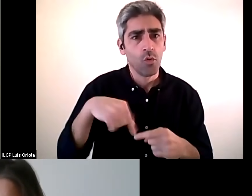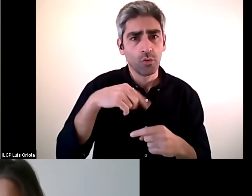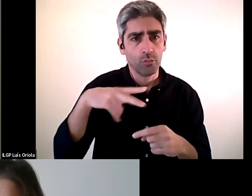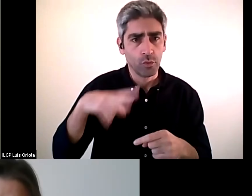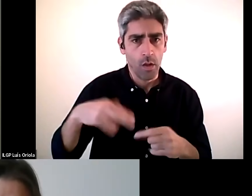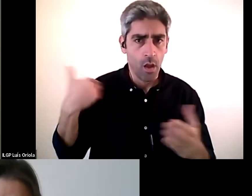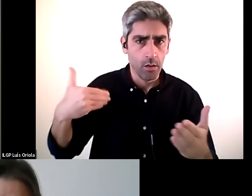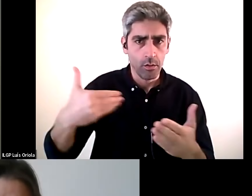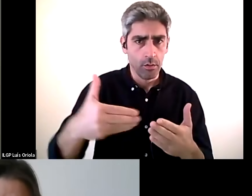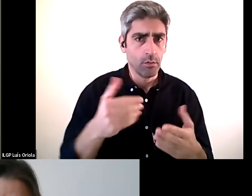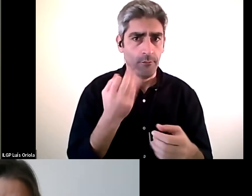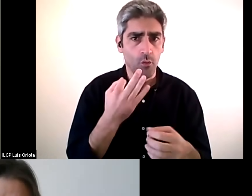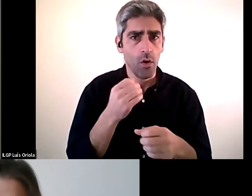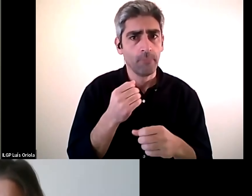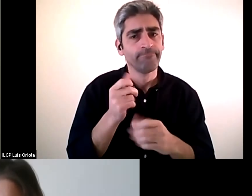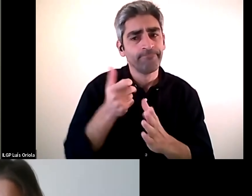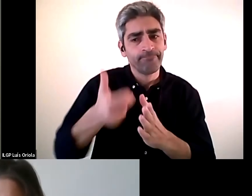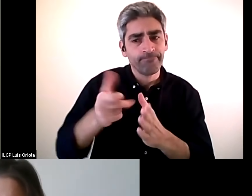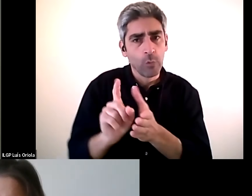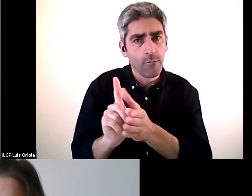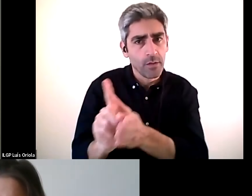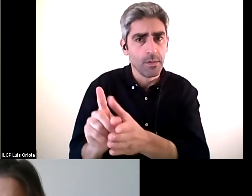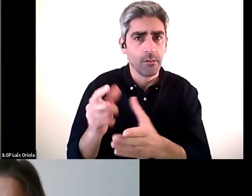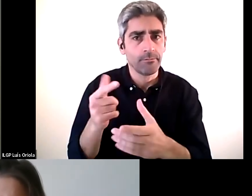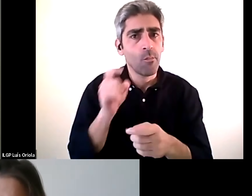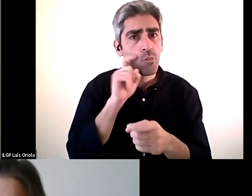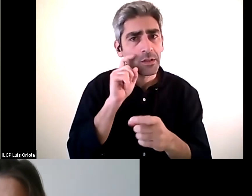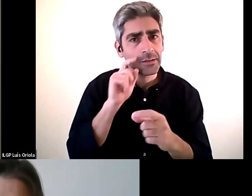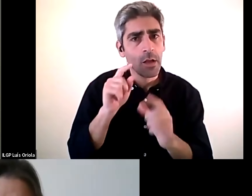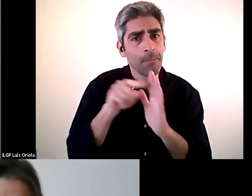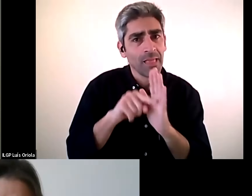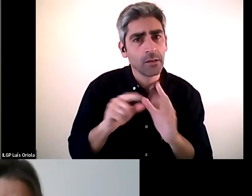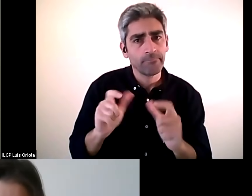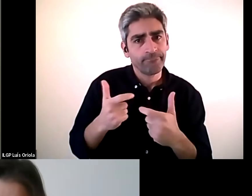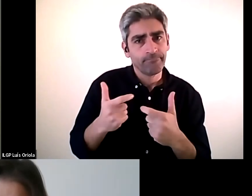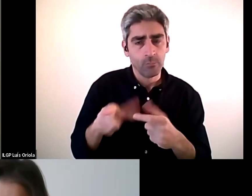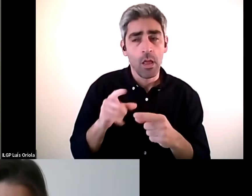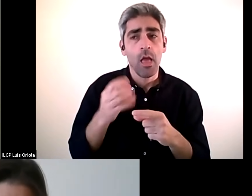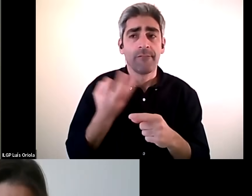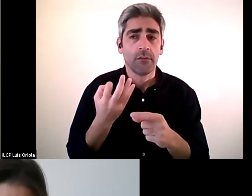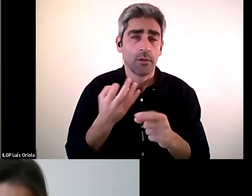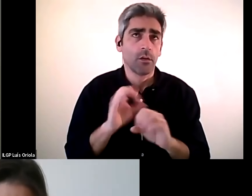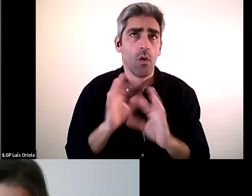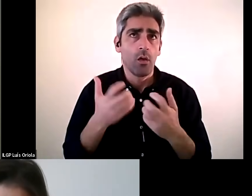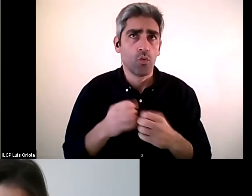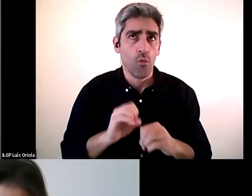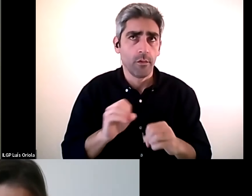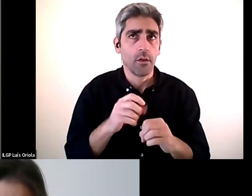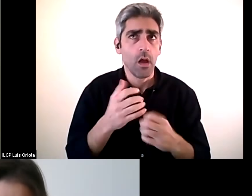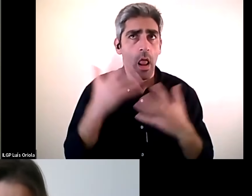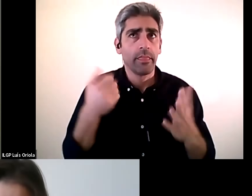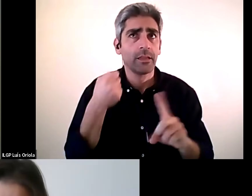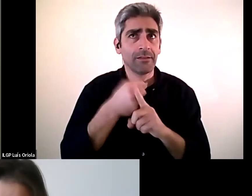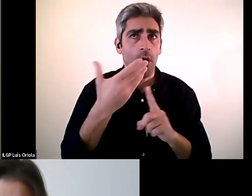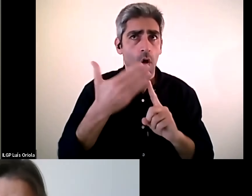que foi o confinamento e a adoção de medidas de proteção, e é sem dúvida um grande desafio o percebermos agora que